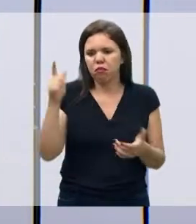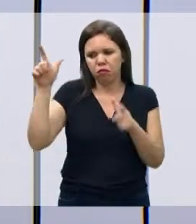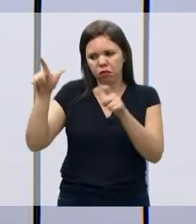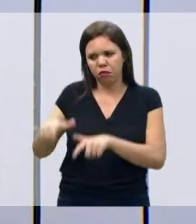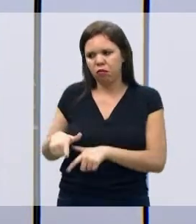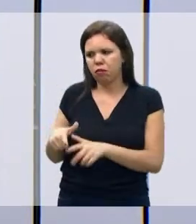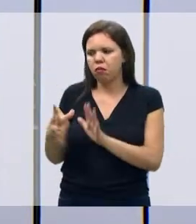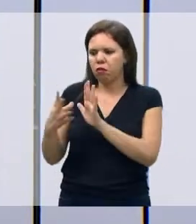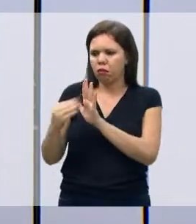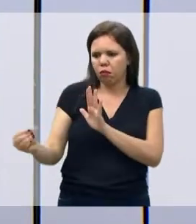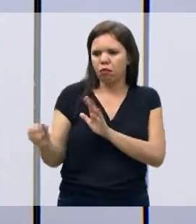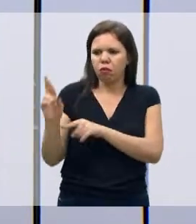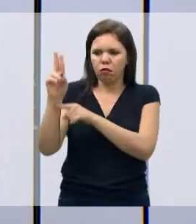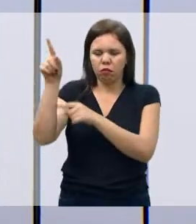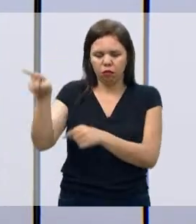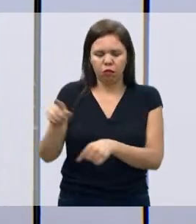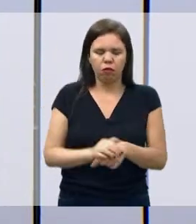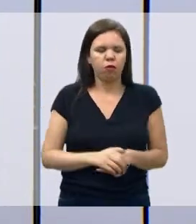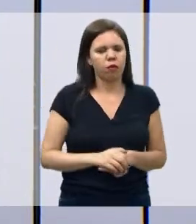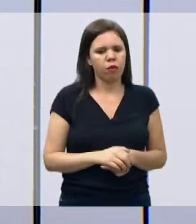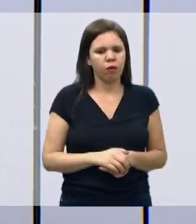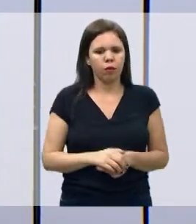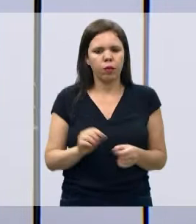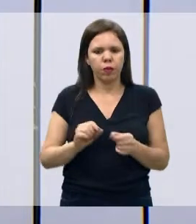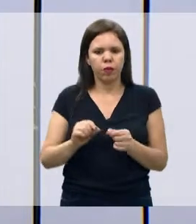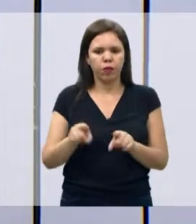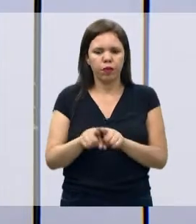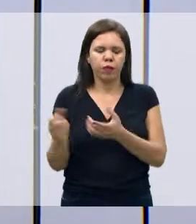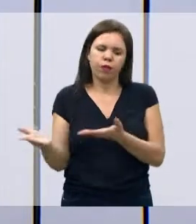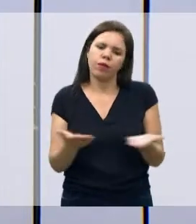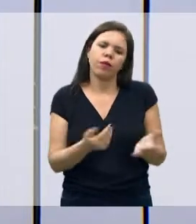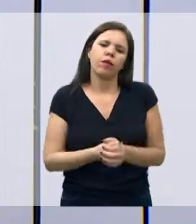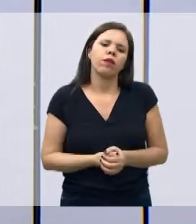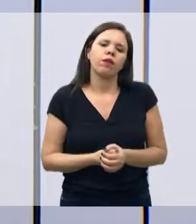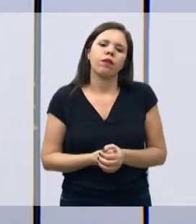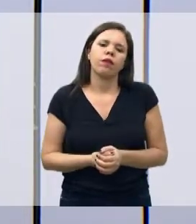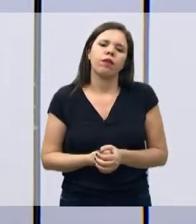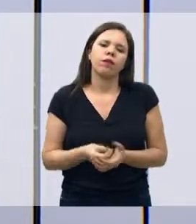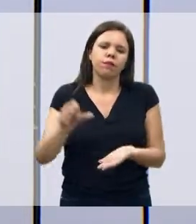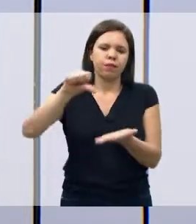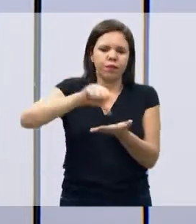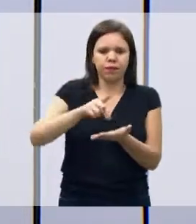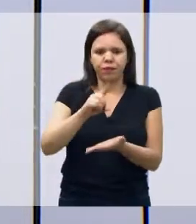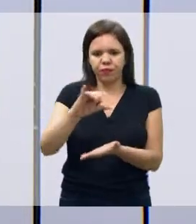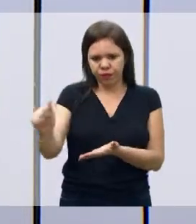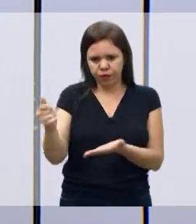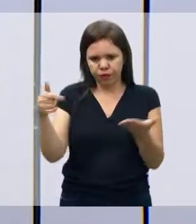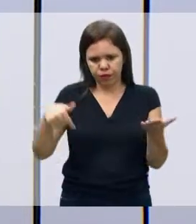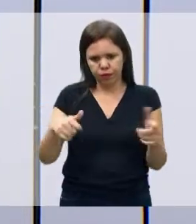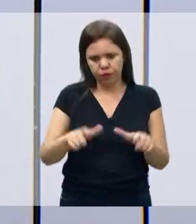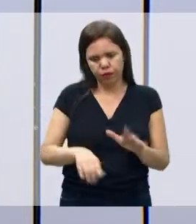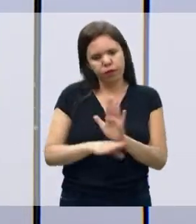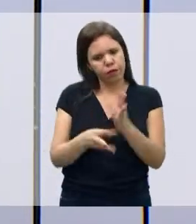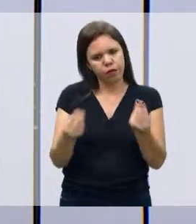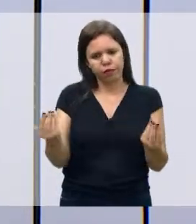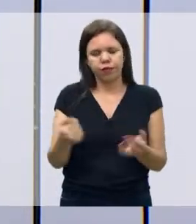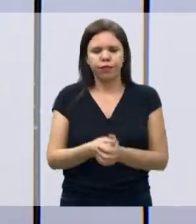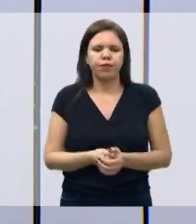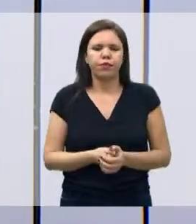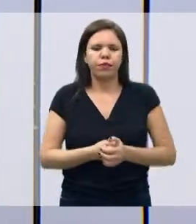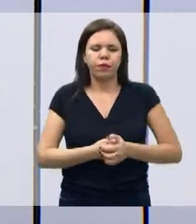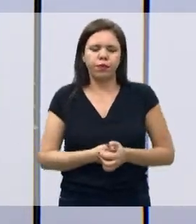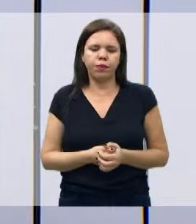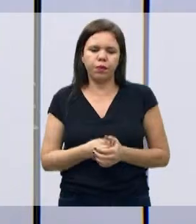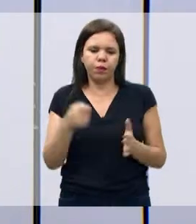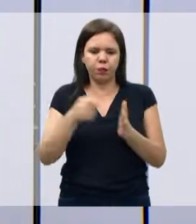que a gente tem que fazer? Além de trazer esse centro-dia, né, que vai ajudar muito,